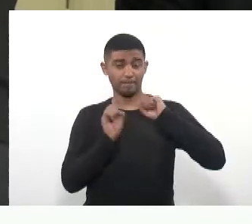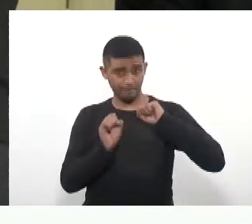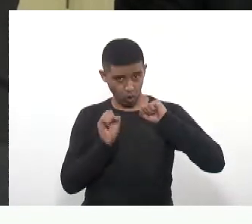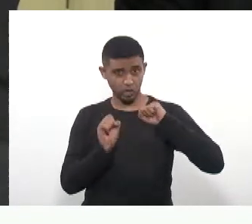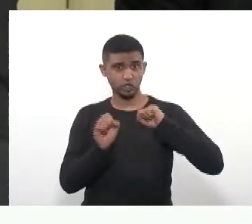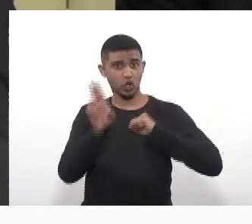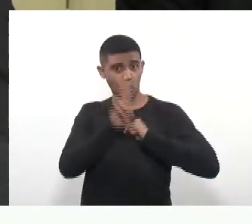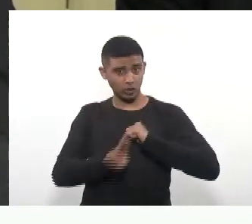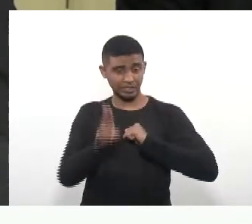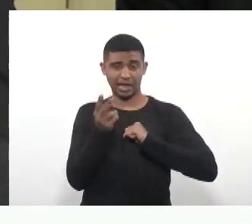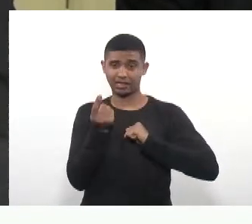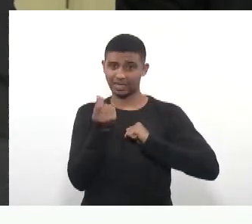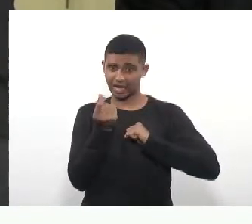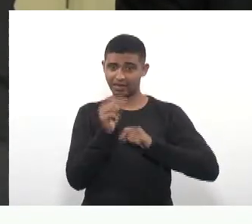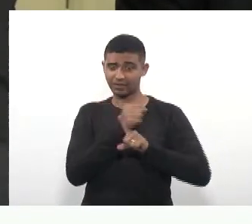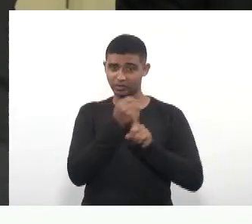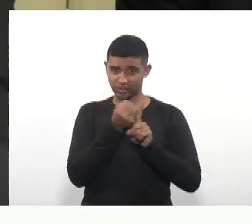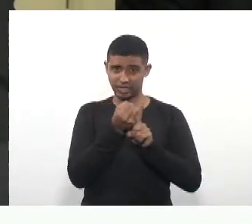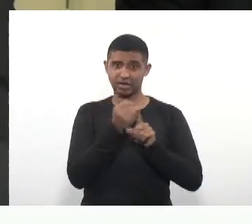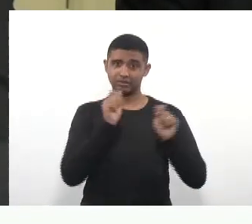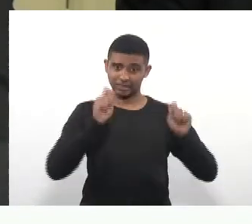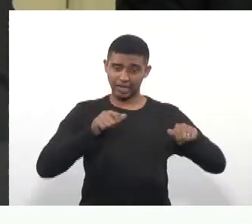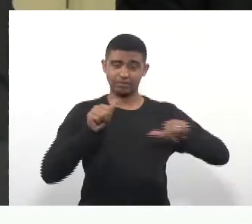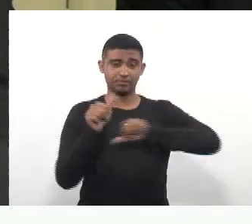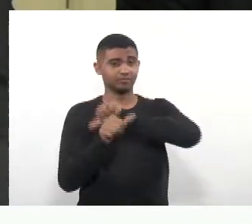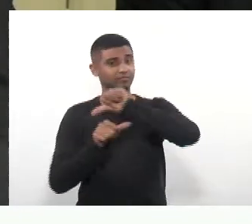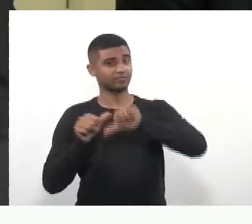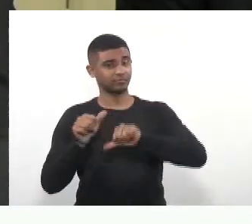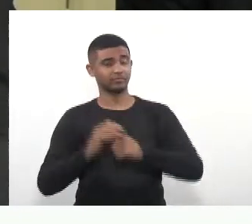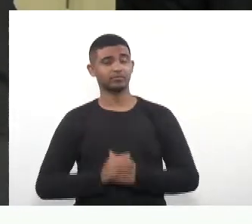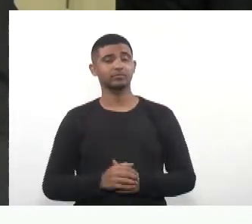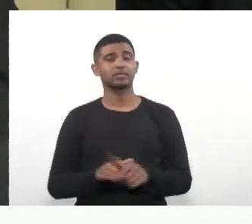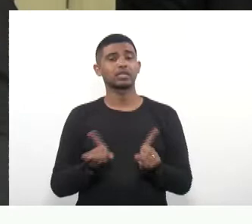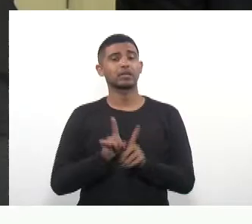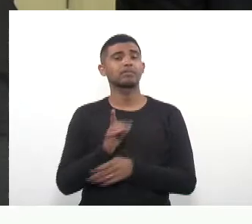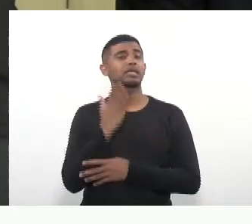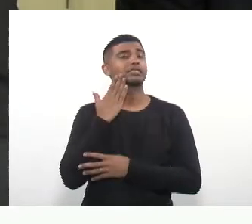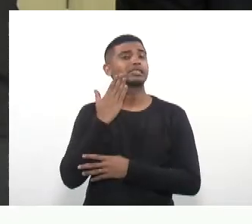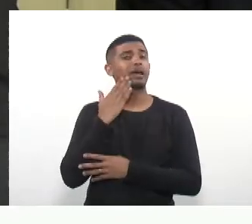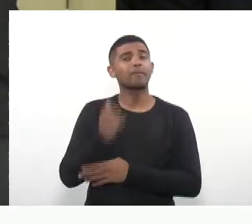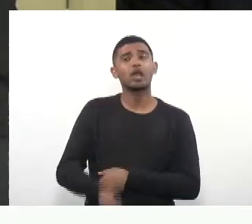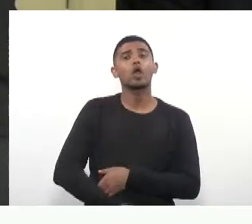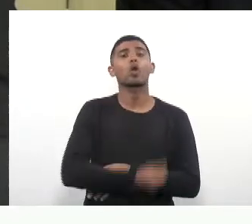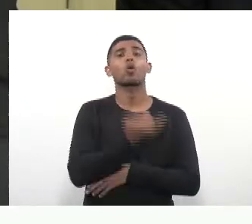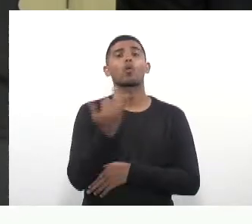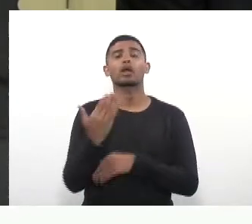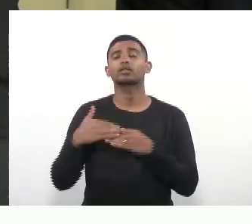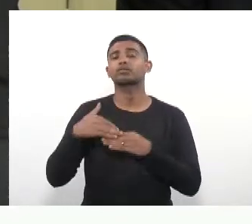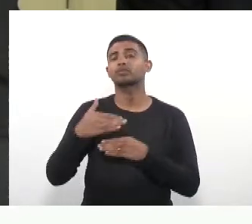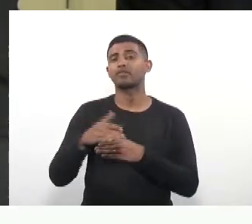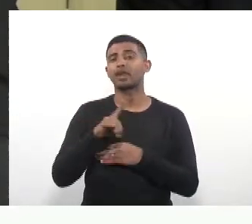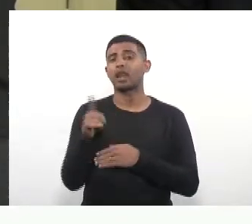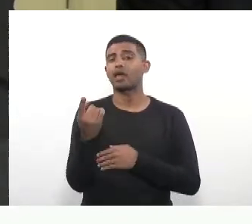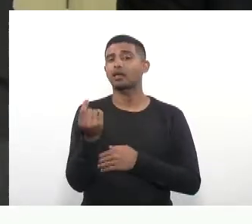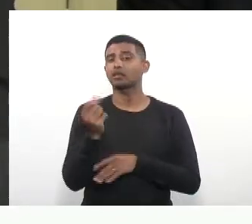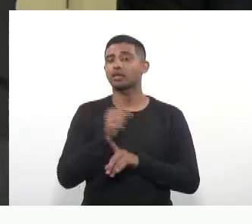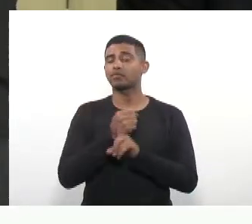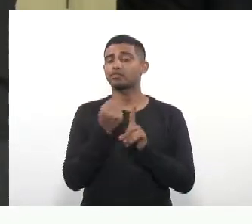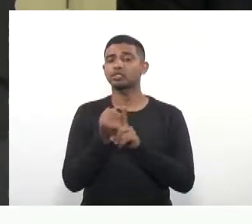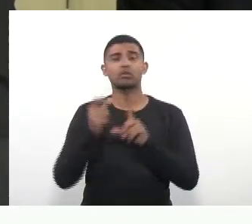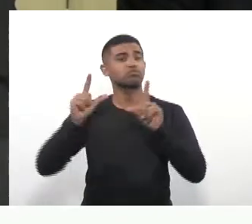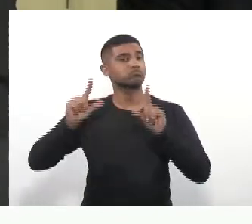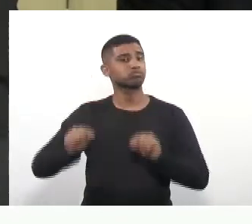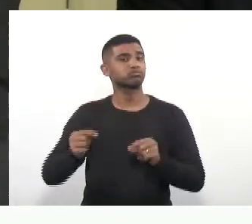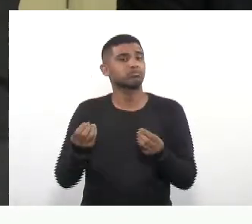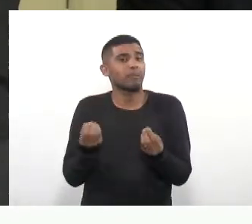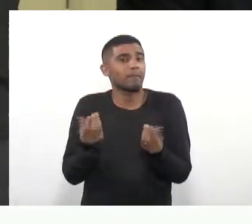social para um outro patamar, né? E, além disso, saber o quanto a tarifa social incidiu para